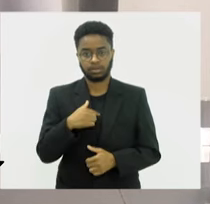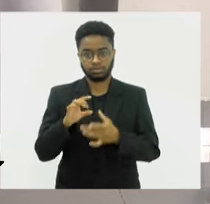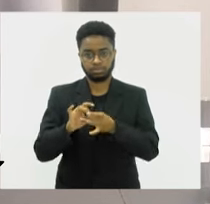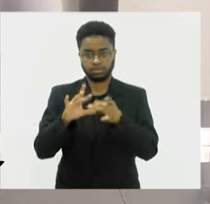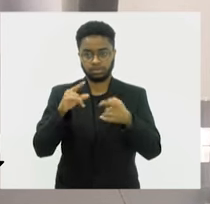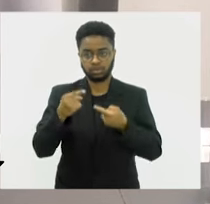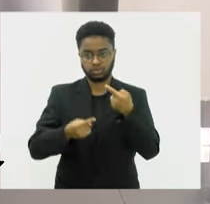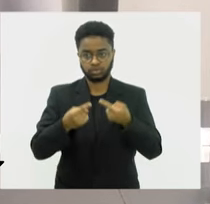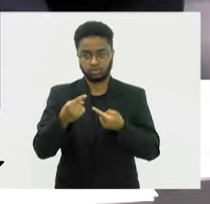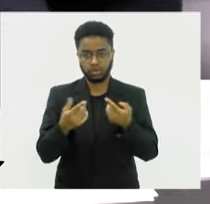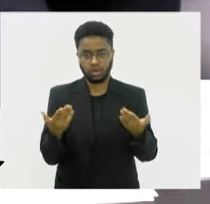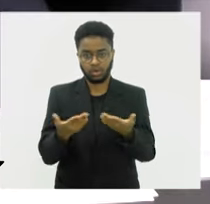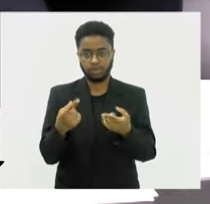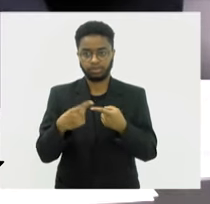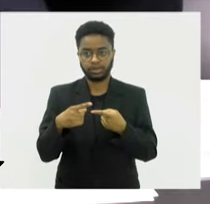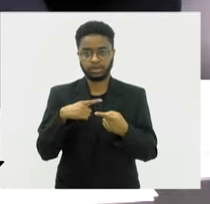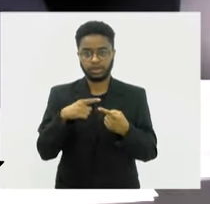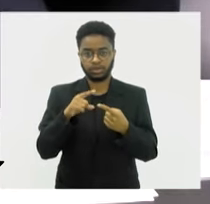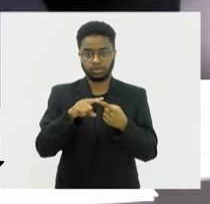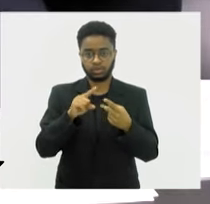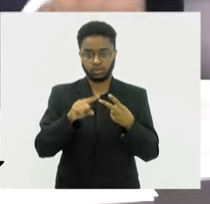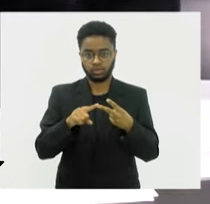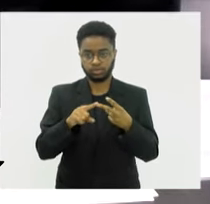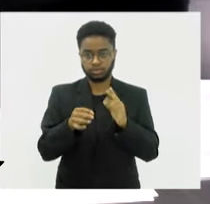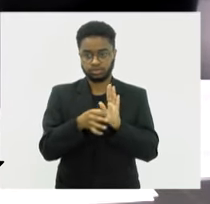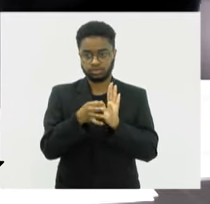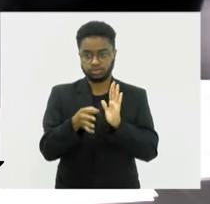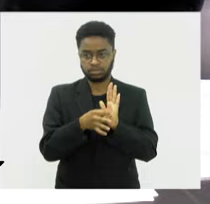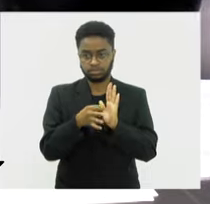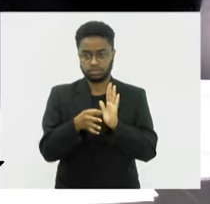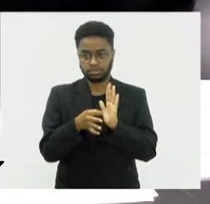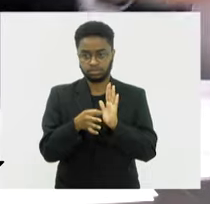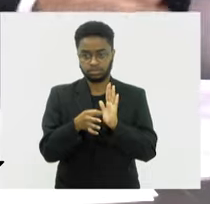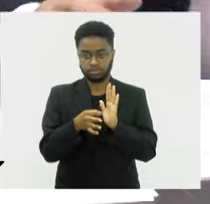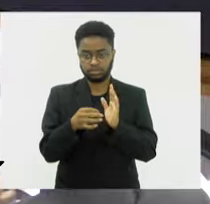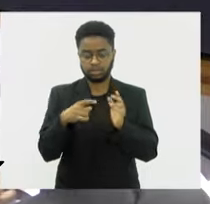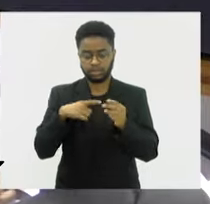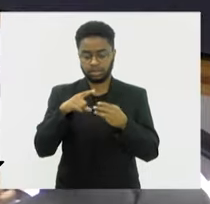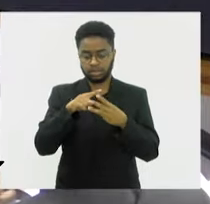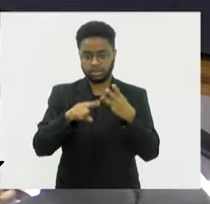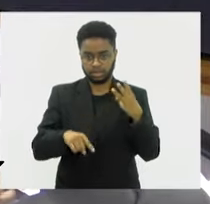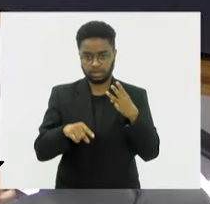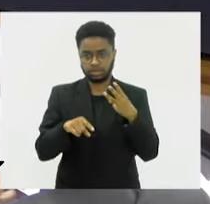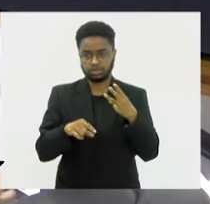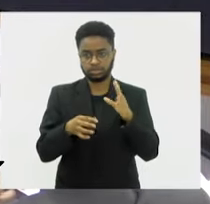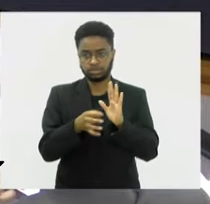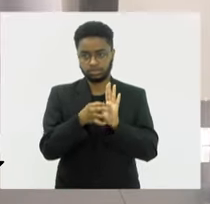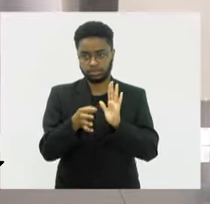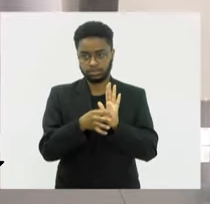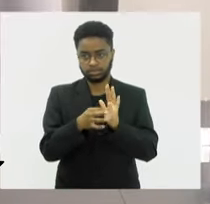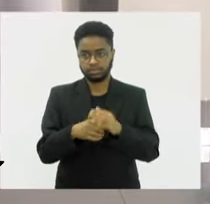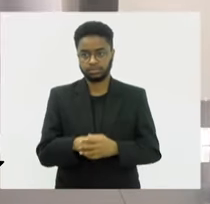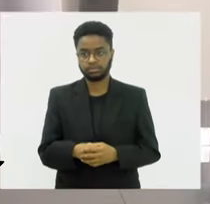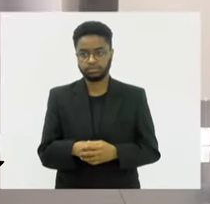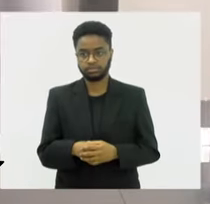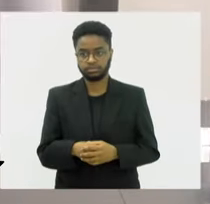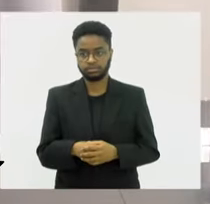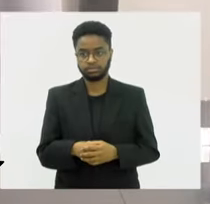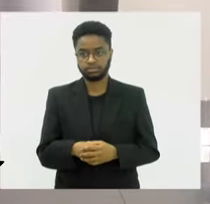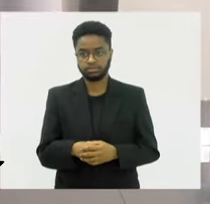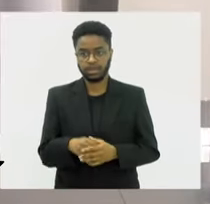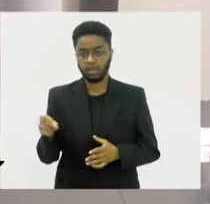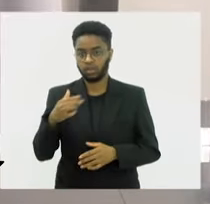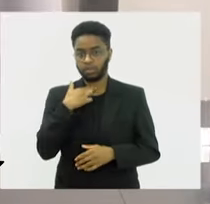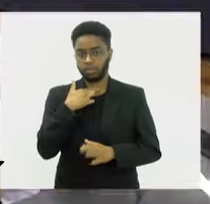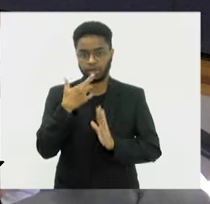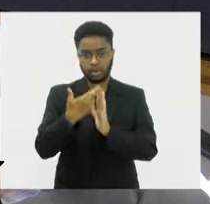que tem três pareceres. Ela é autora da lei. Ela é autora. Três pareceres. É um voto divergente, voto divergente pode. Ela não poderia ser